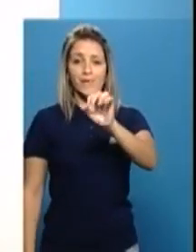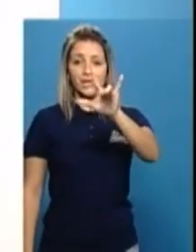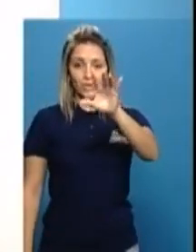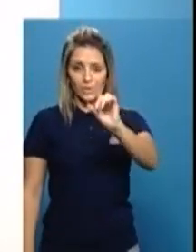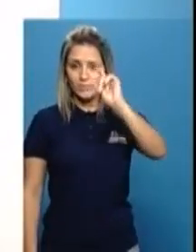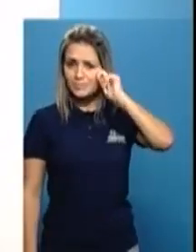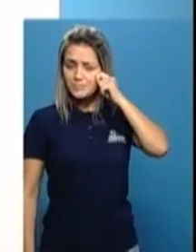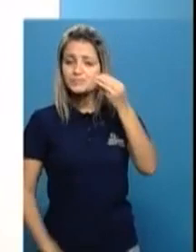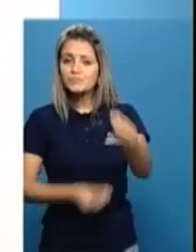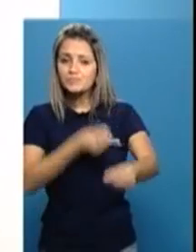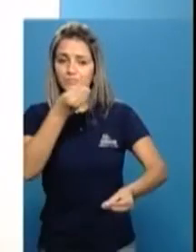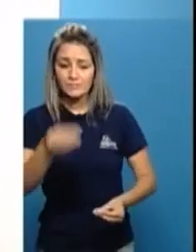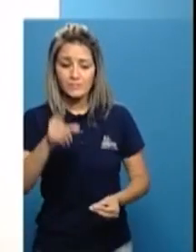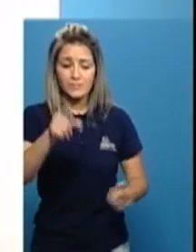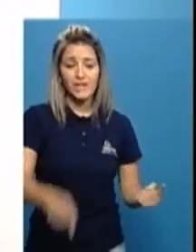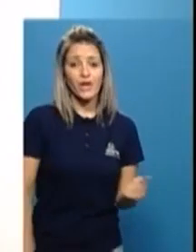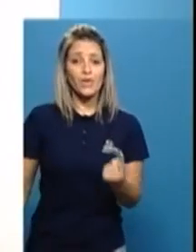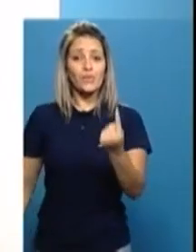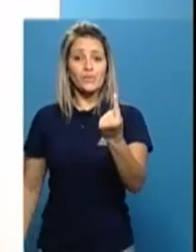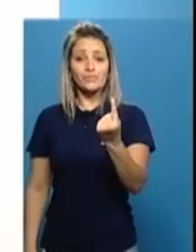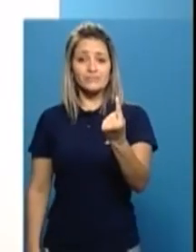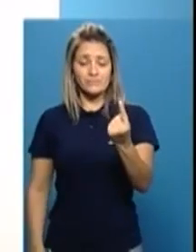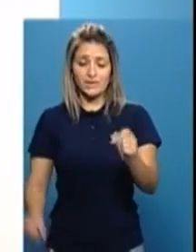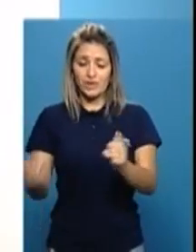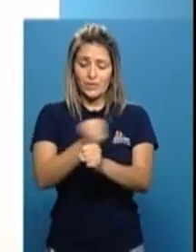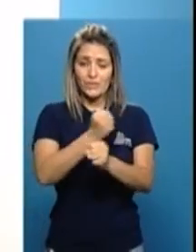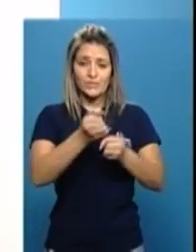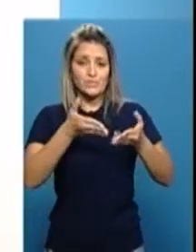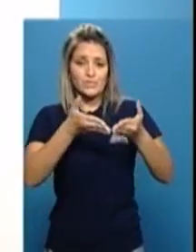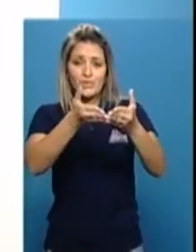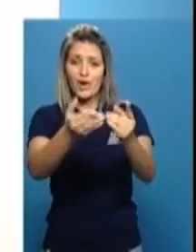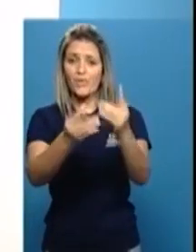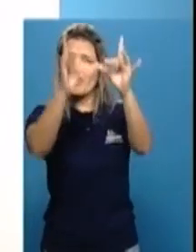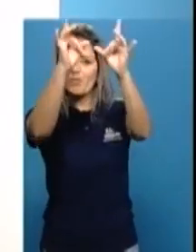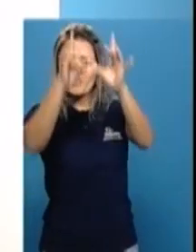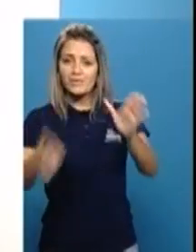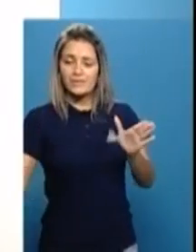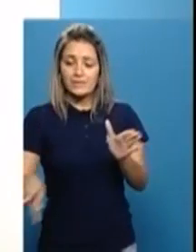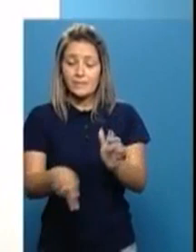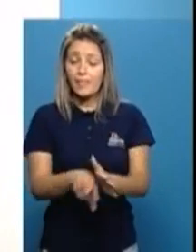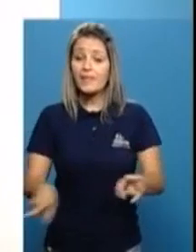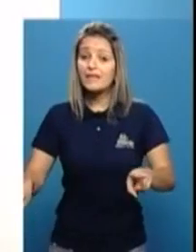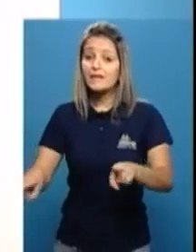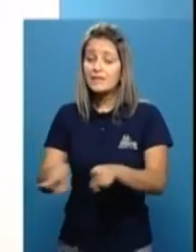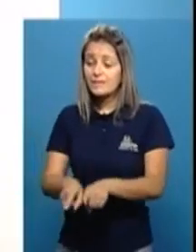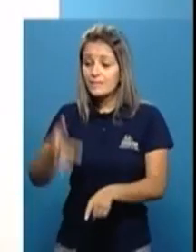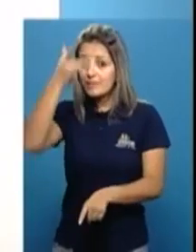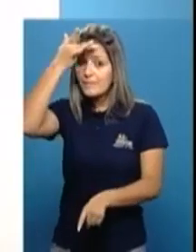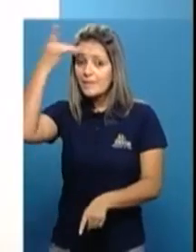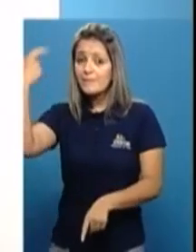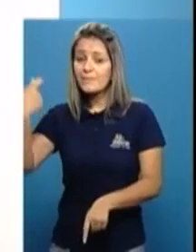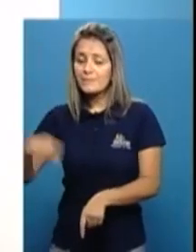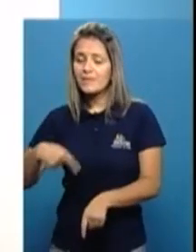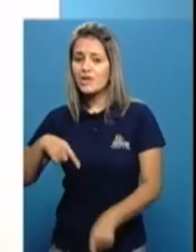dos casos, ou em um lote realizado a partir desse projeto. Também emprega mão de obra